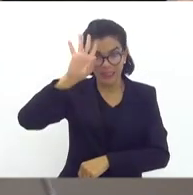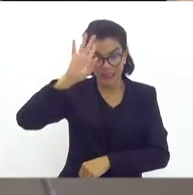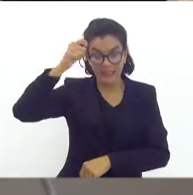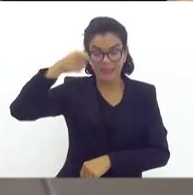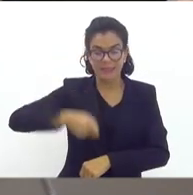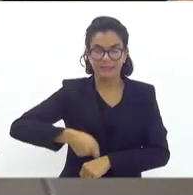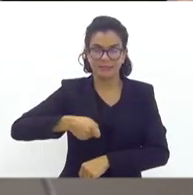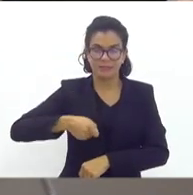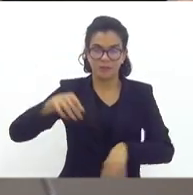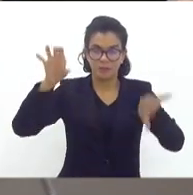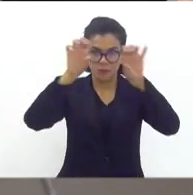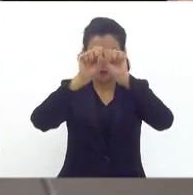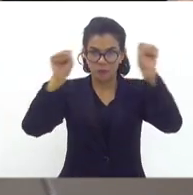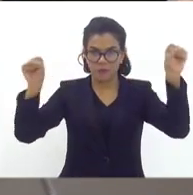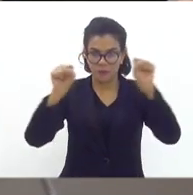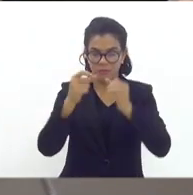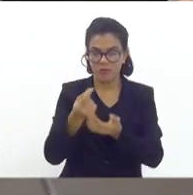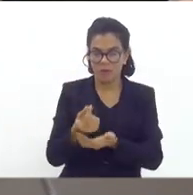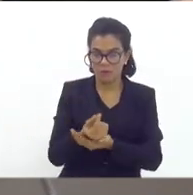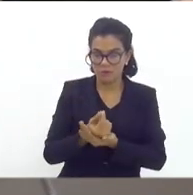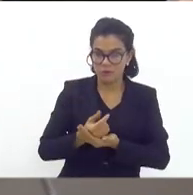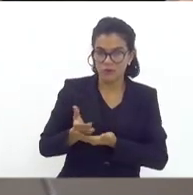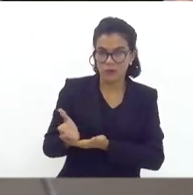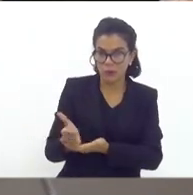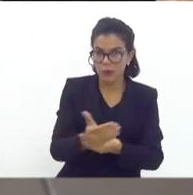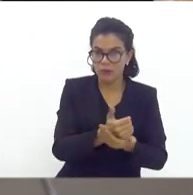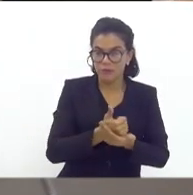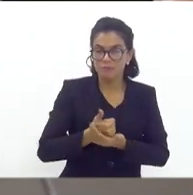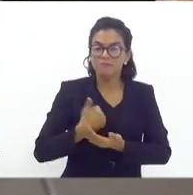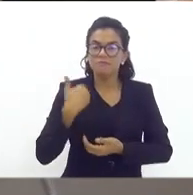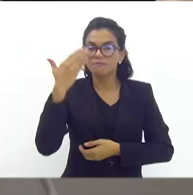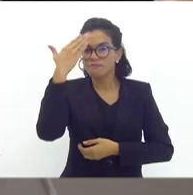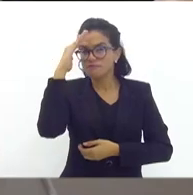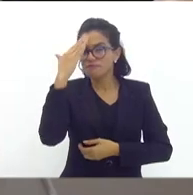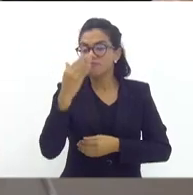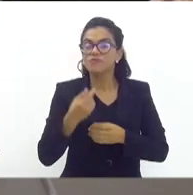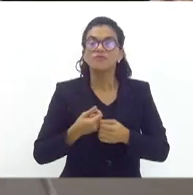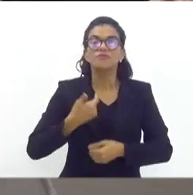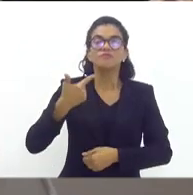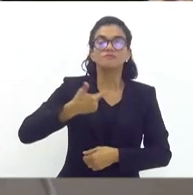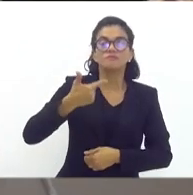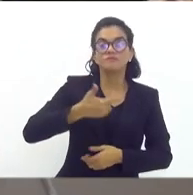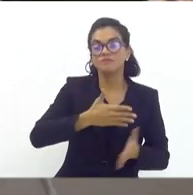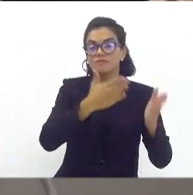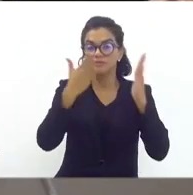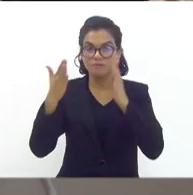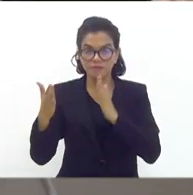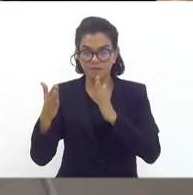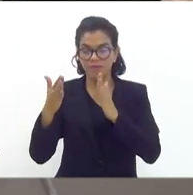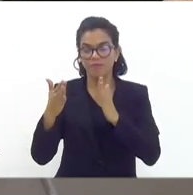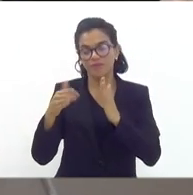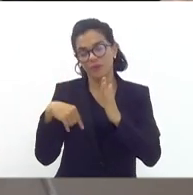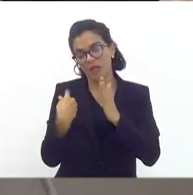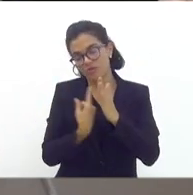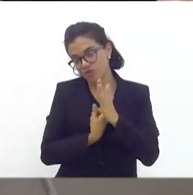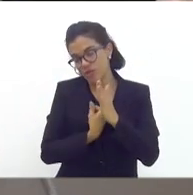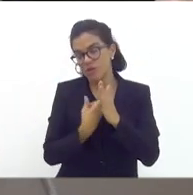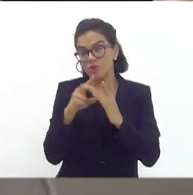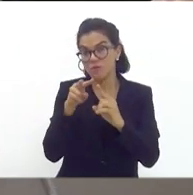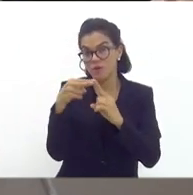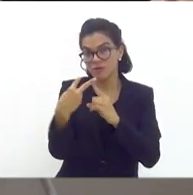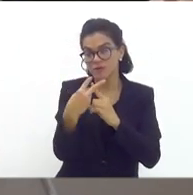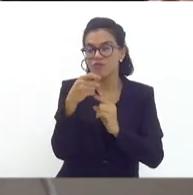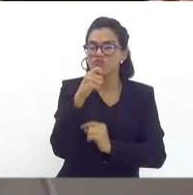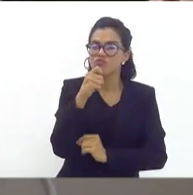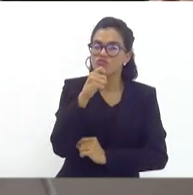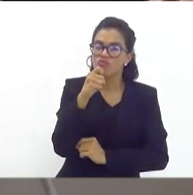Contas para entender qual vai ser o próximo passo para ser dado em relação a isso a gente assim no ponto de vista